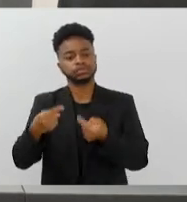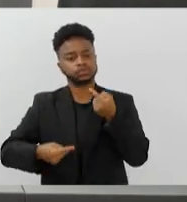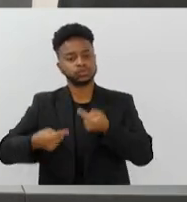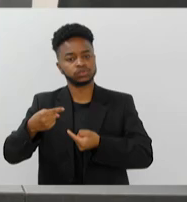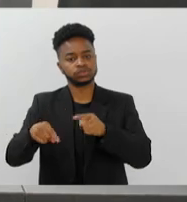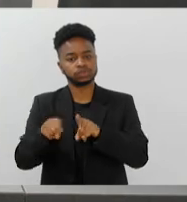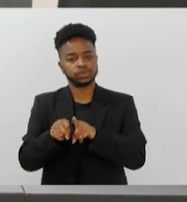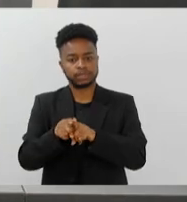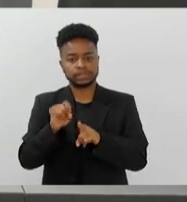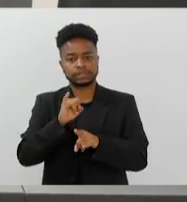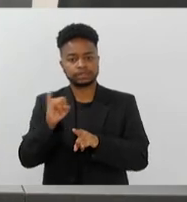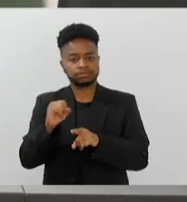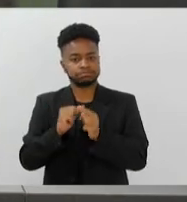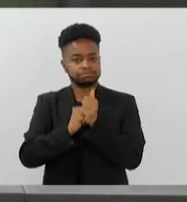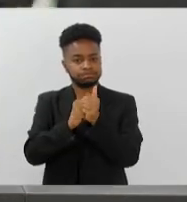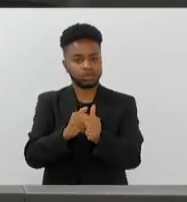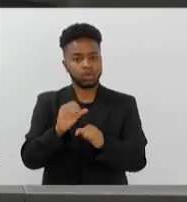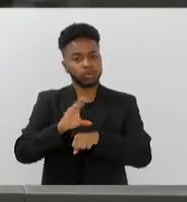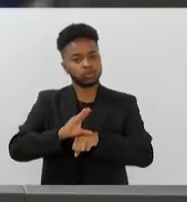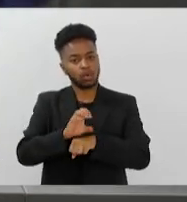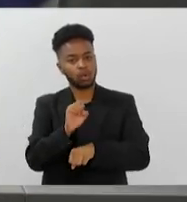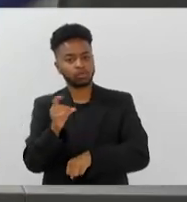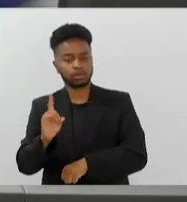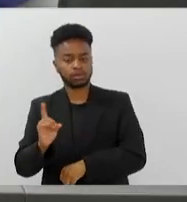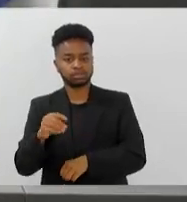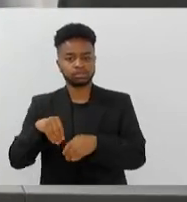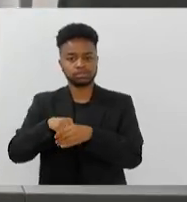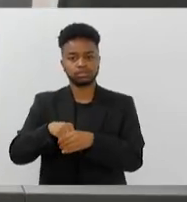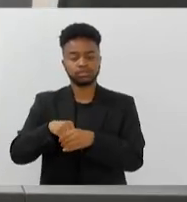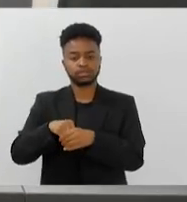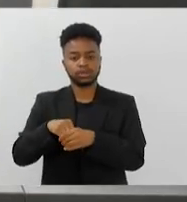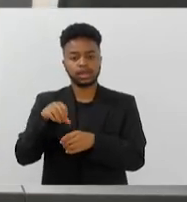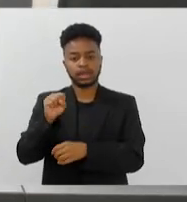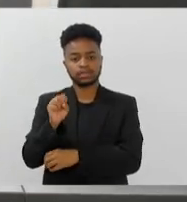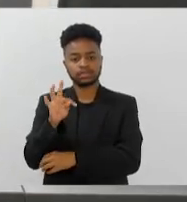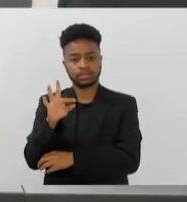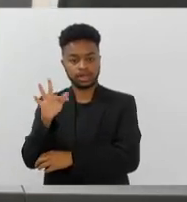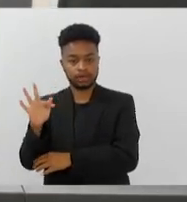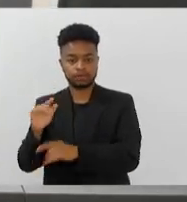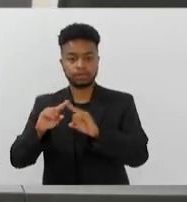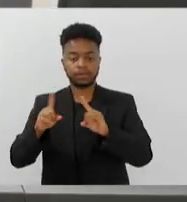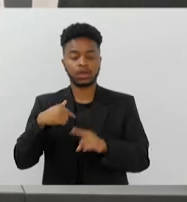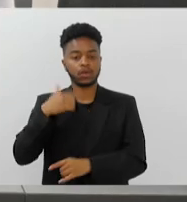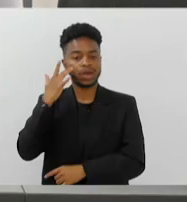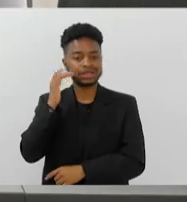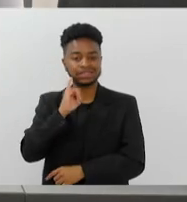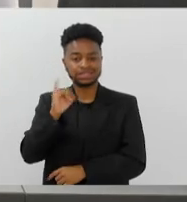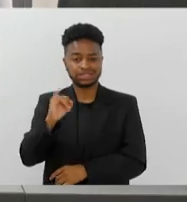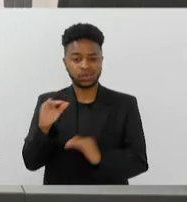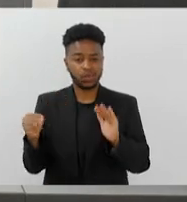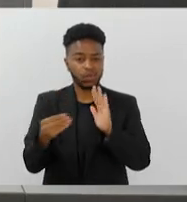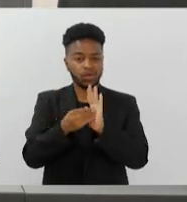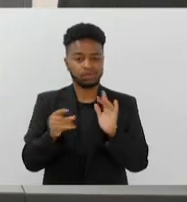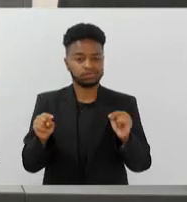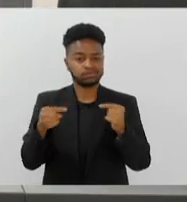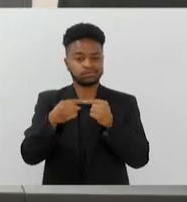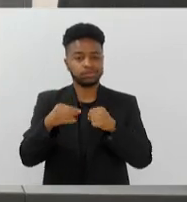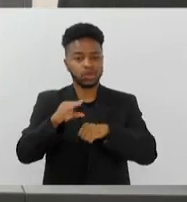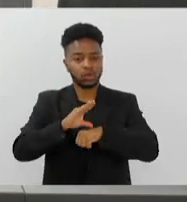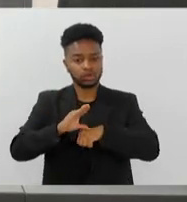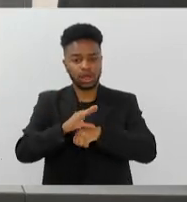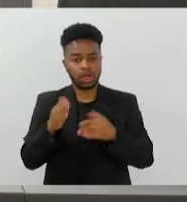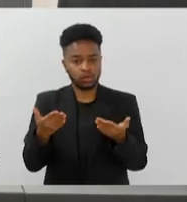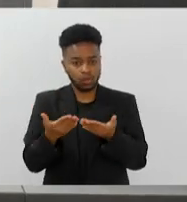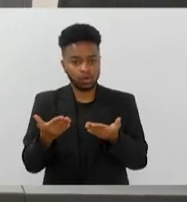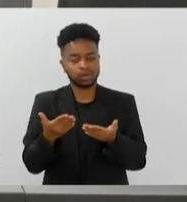a constitucionalidade no âmbito do Supremo Tribunal Federal. Eu considero que forçar uma barra de uma constitucionalidade agora faz até cair